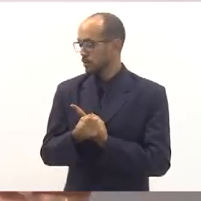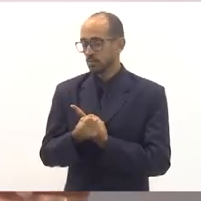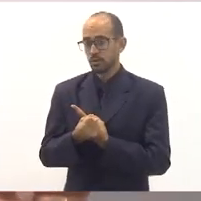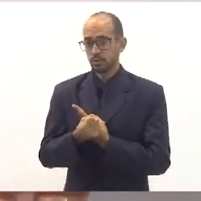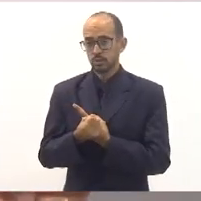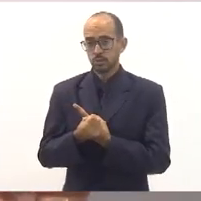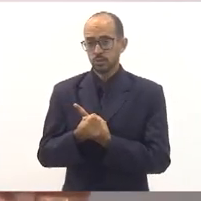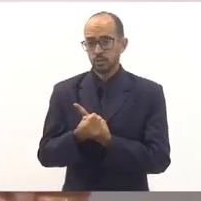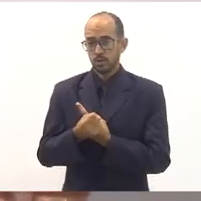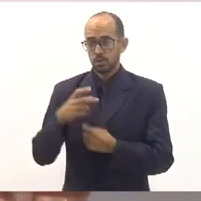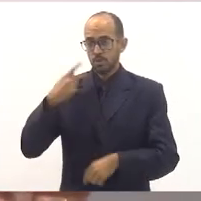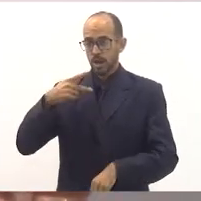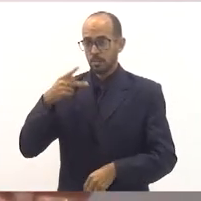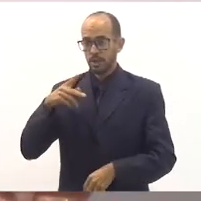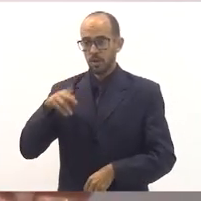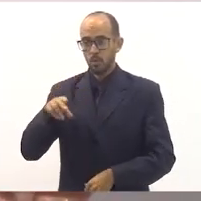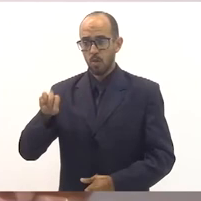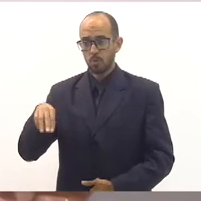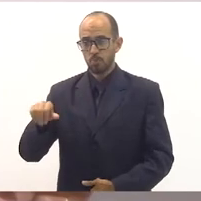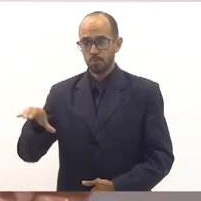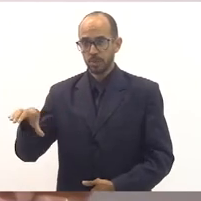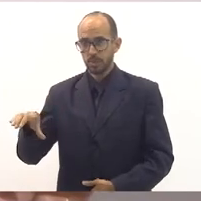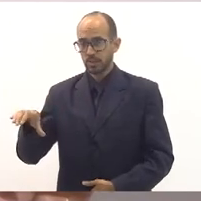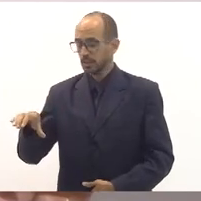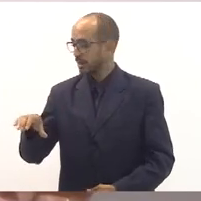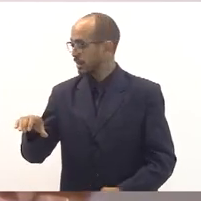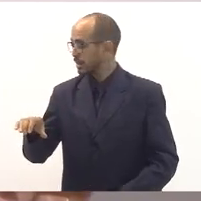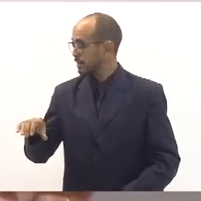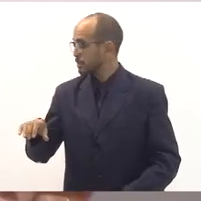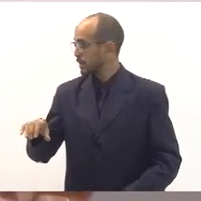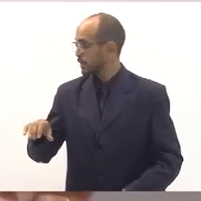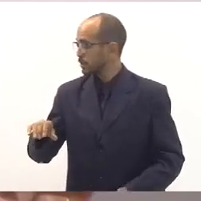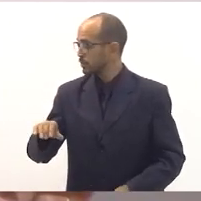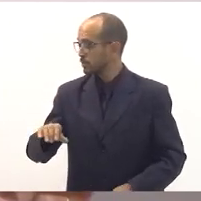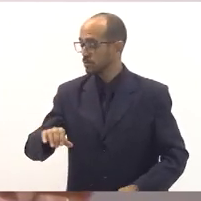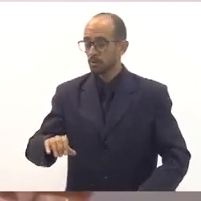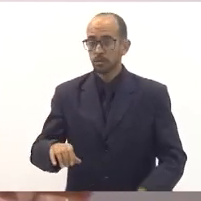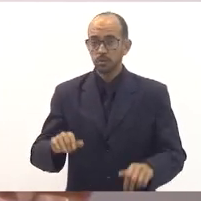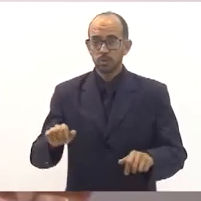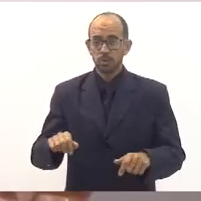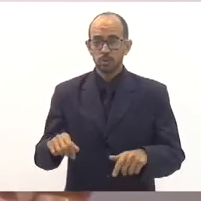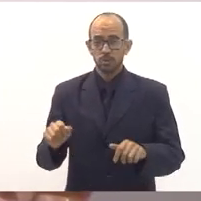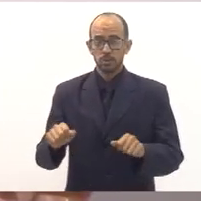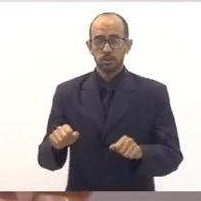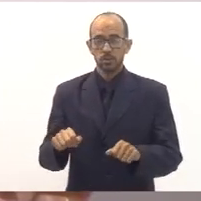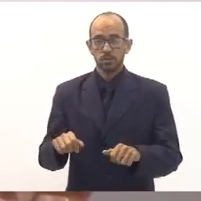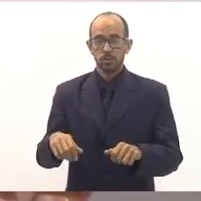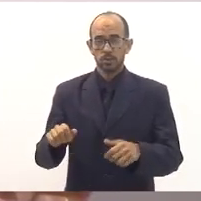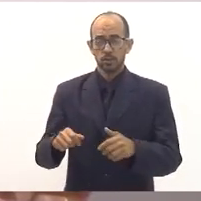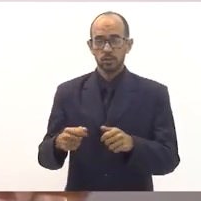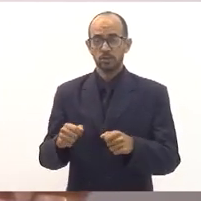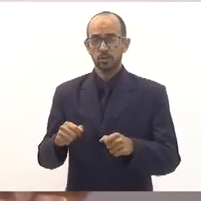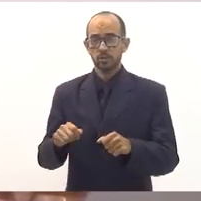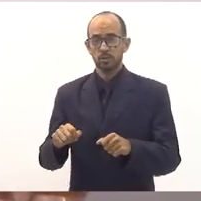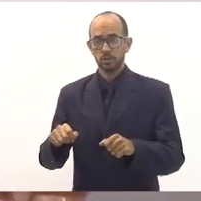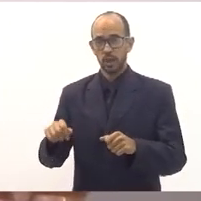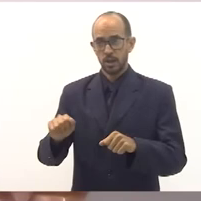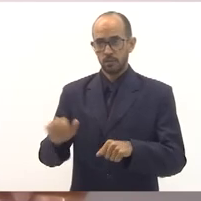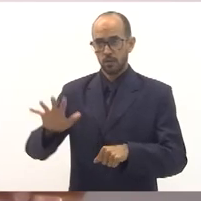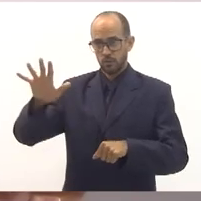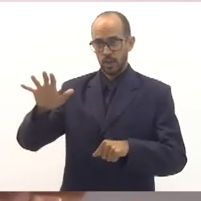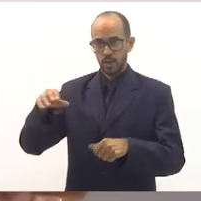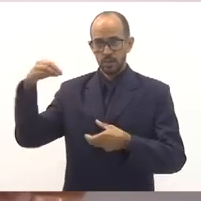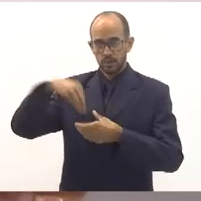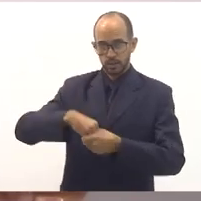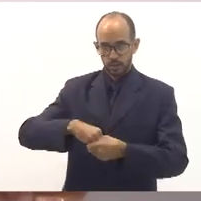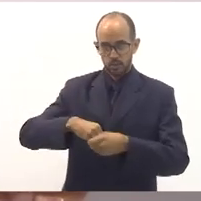parlamentar com um link que abre espaço para o debate que traz Associação strass autoridades traz traz a periferia para dentro